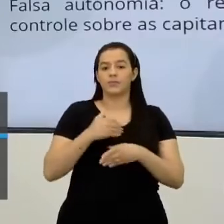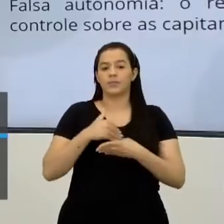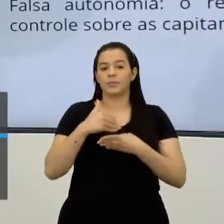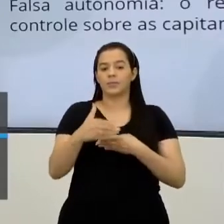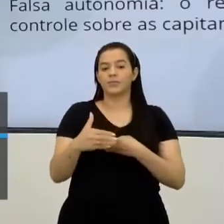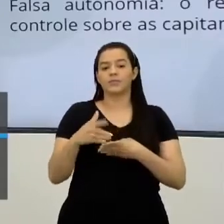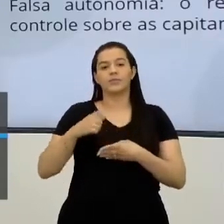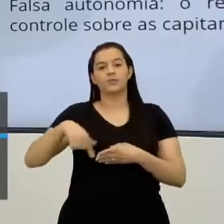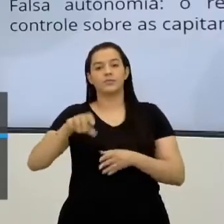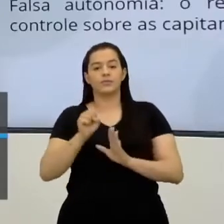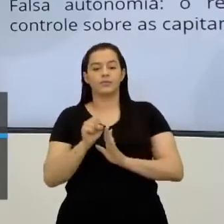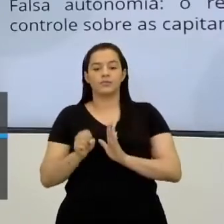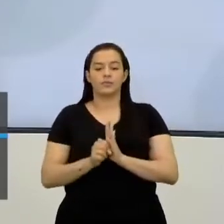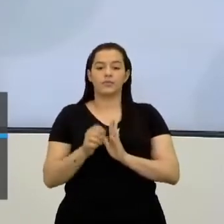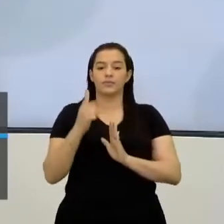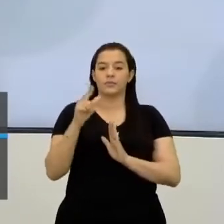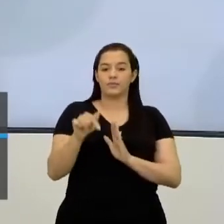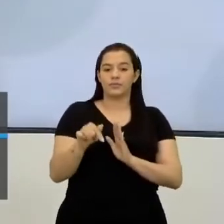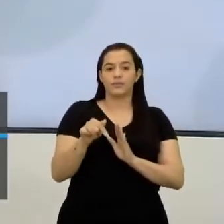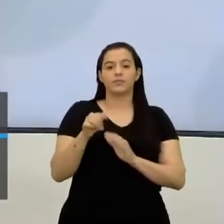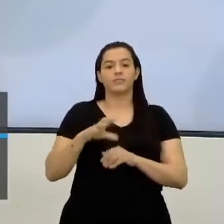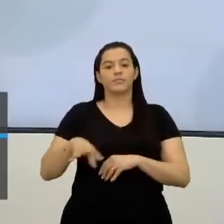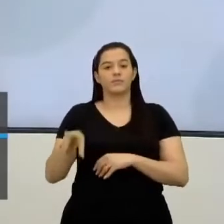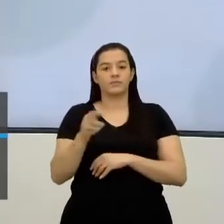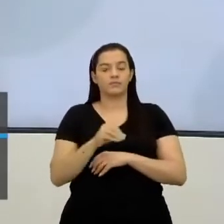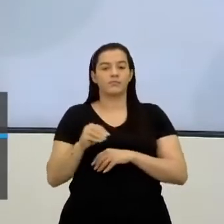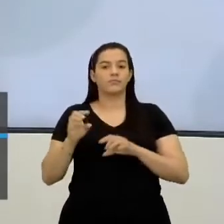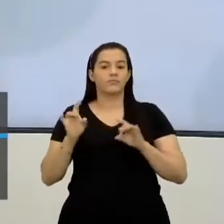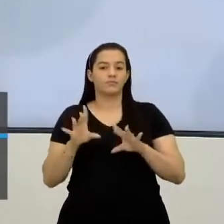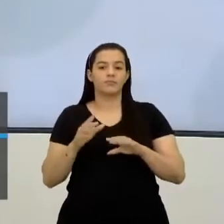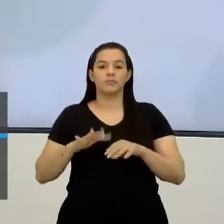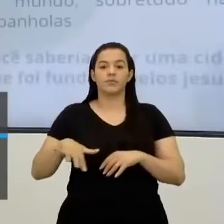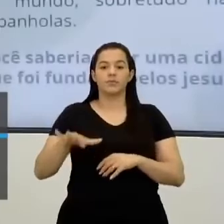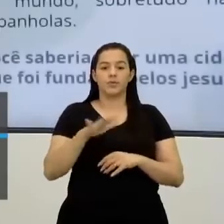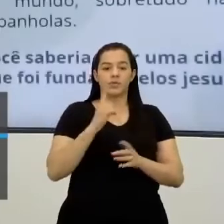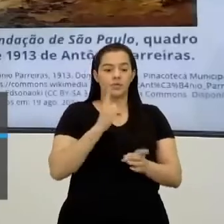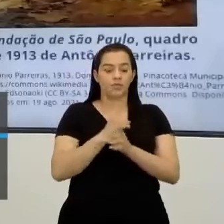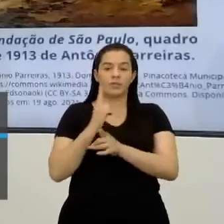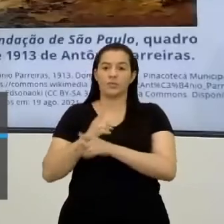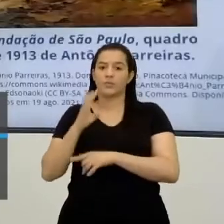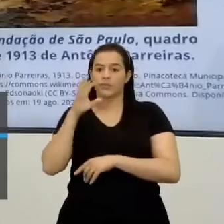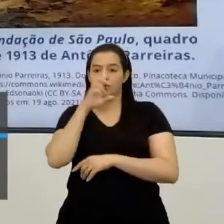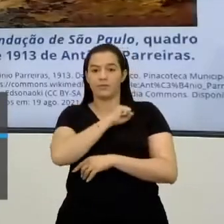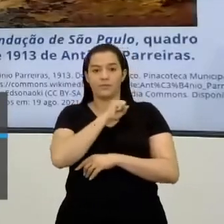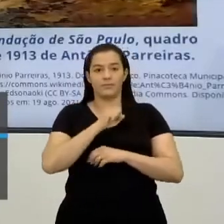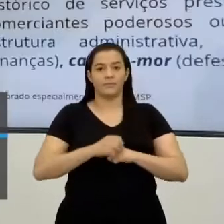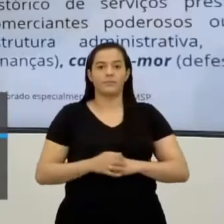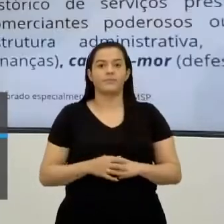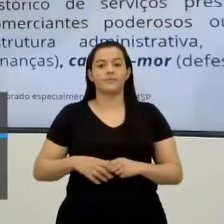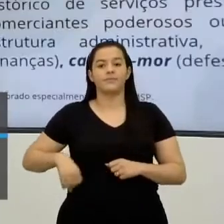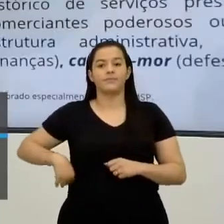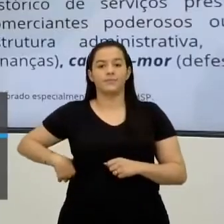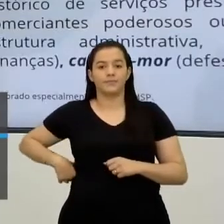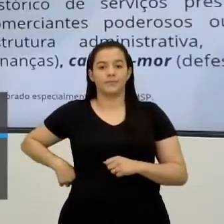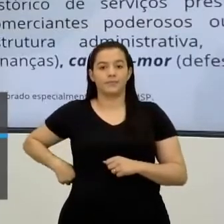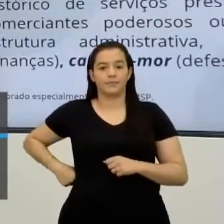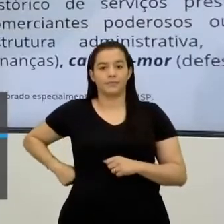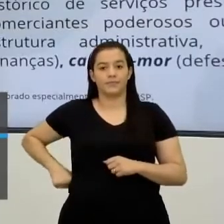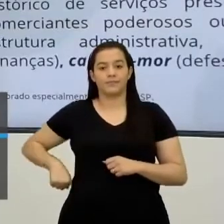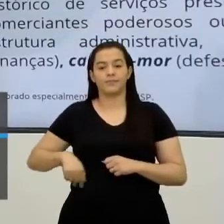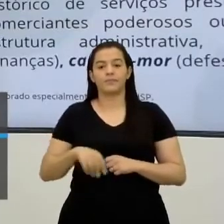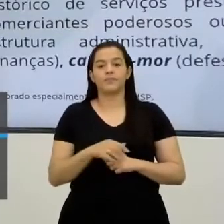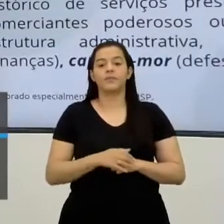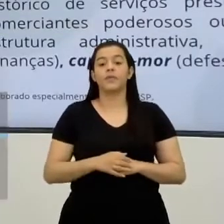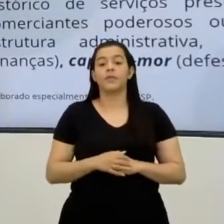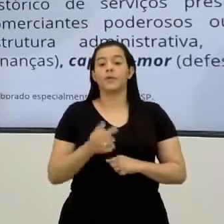do século XVII. Agora os espanhóis do lado deles encontraram rapidinho. E aí,